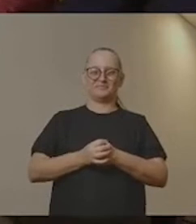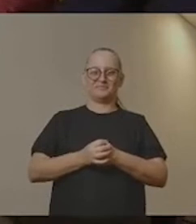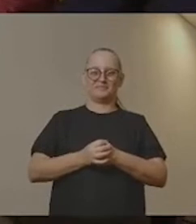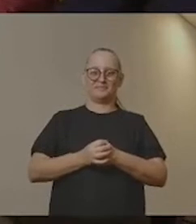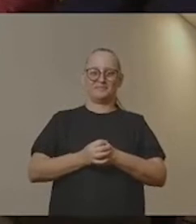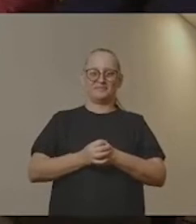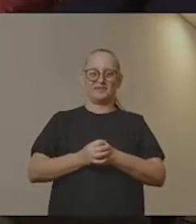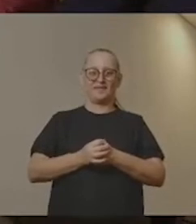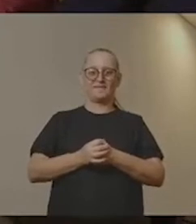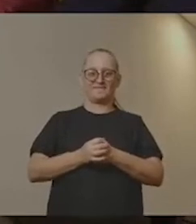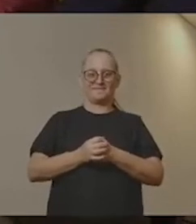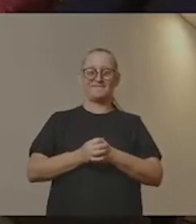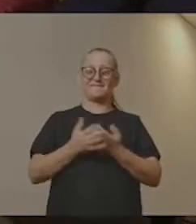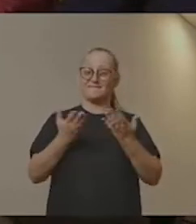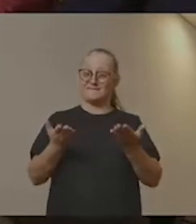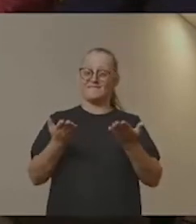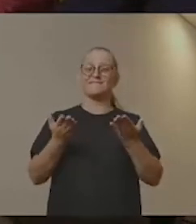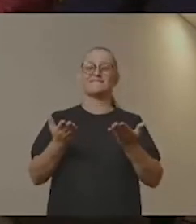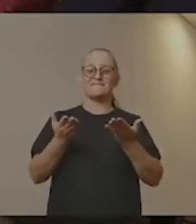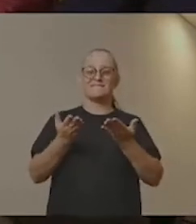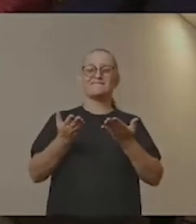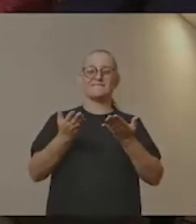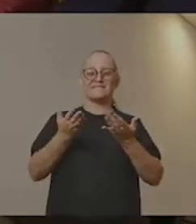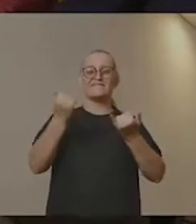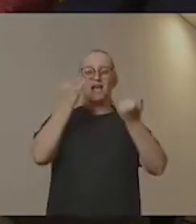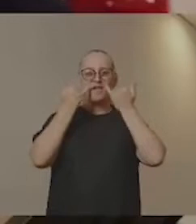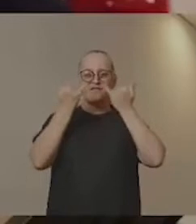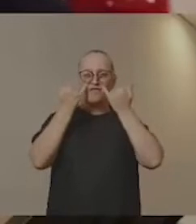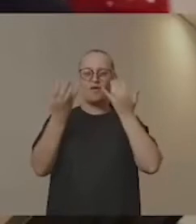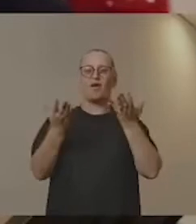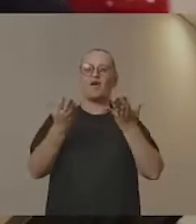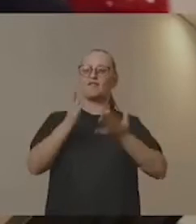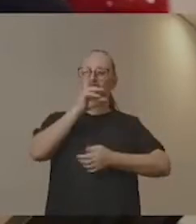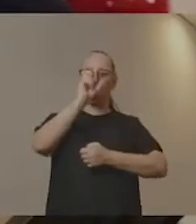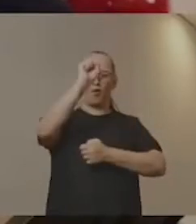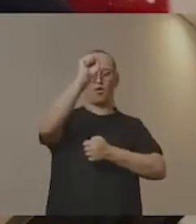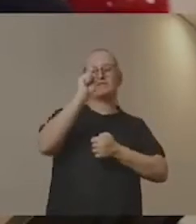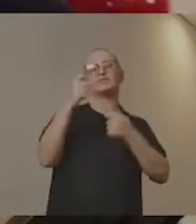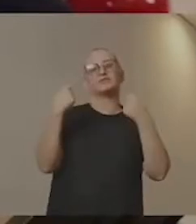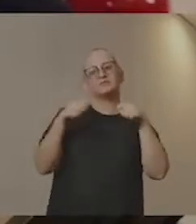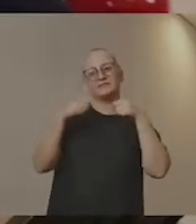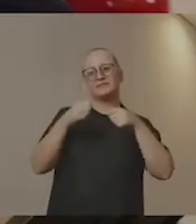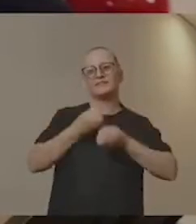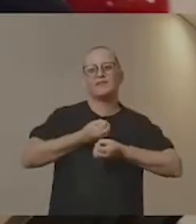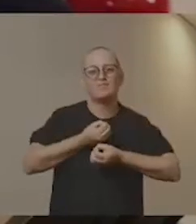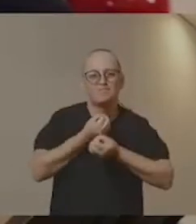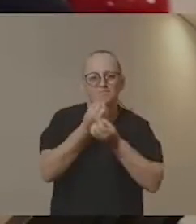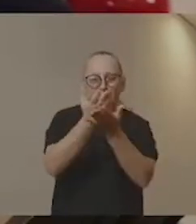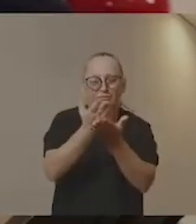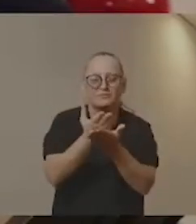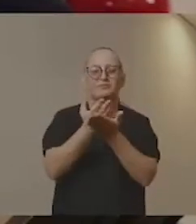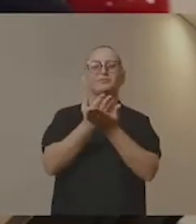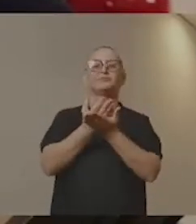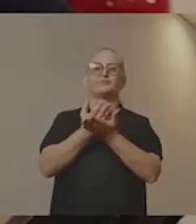Toda essa mensagem é muito forte e ela tem que ser falada, né? É uma coisa que tem que ser falada e a